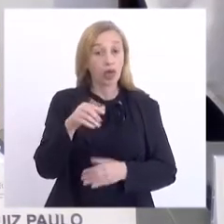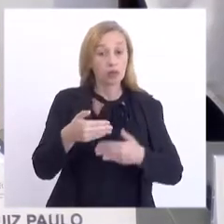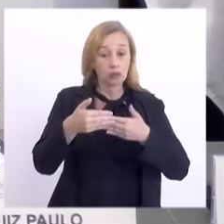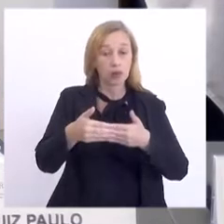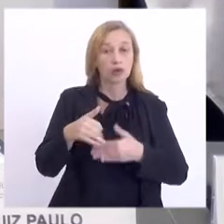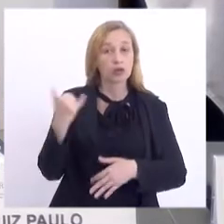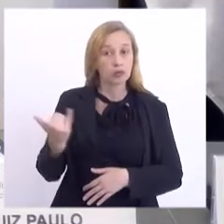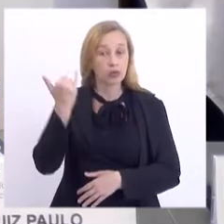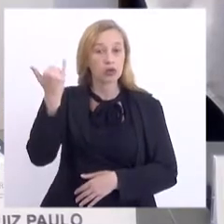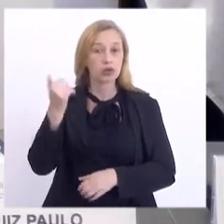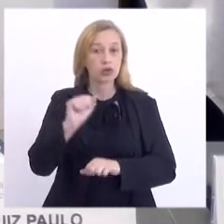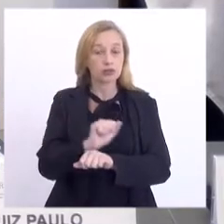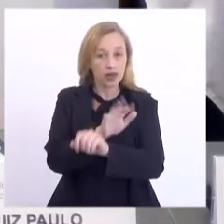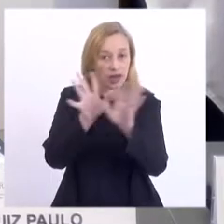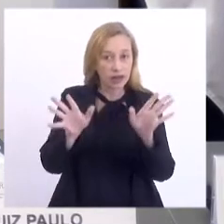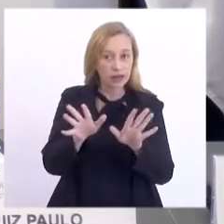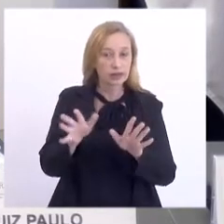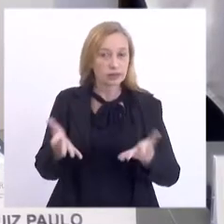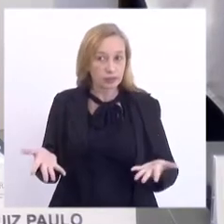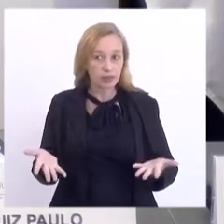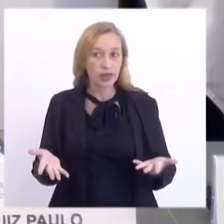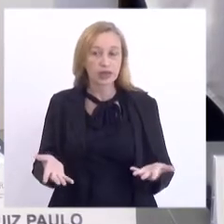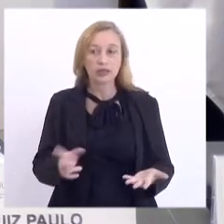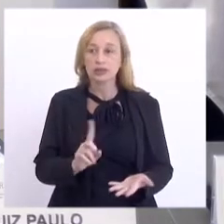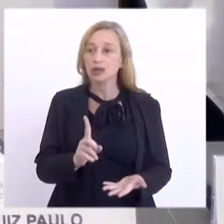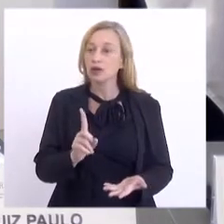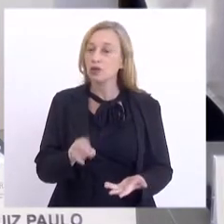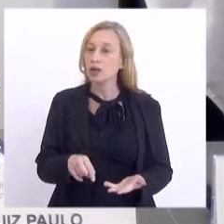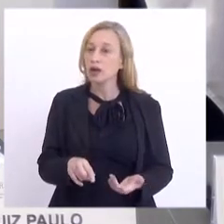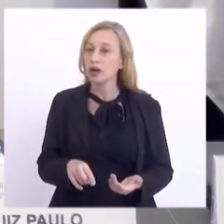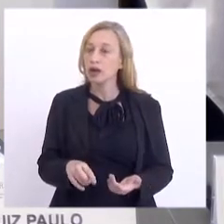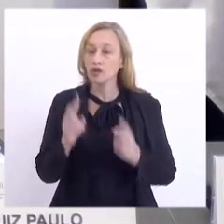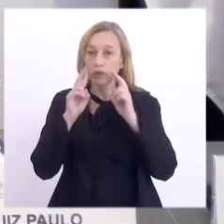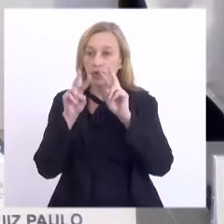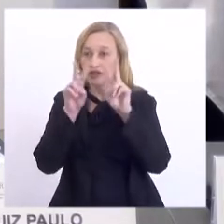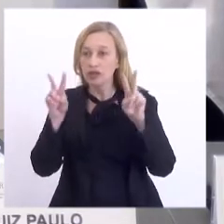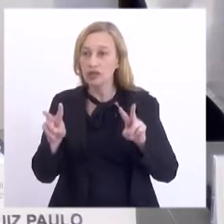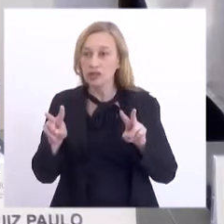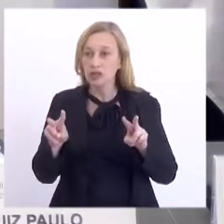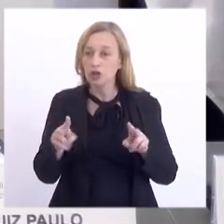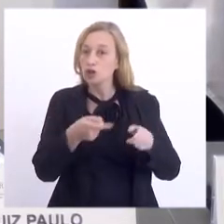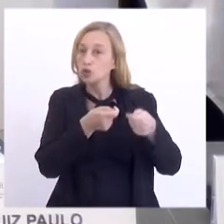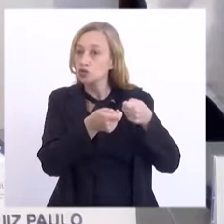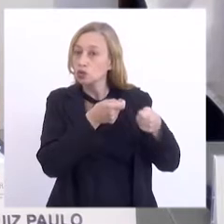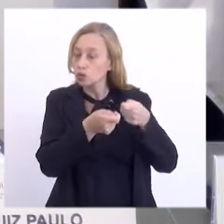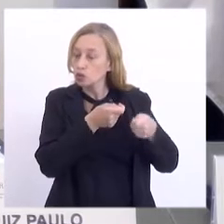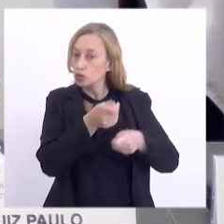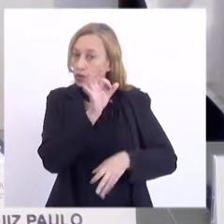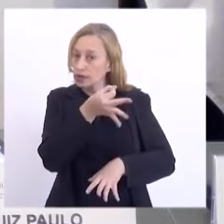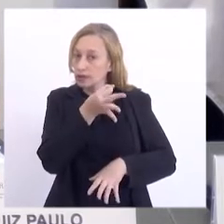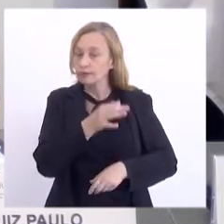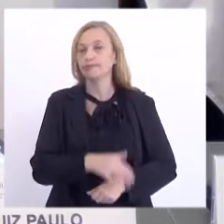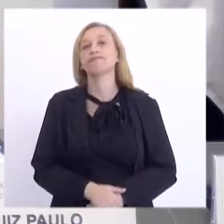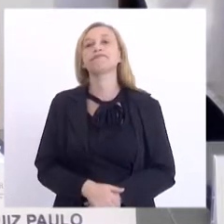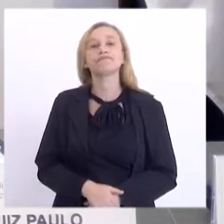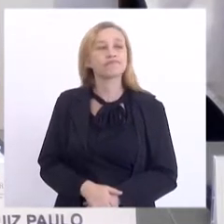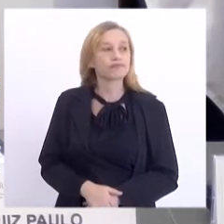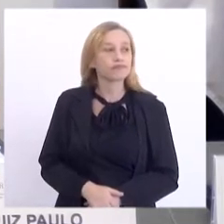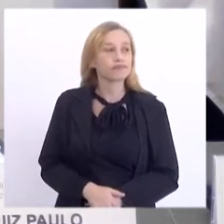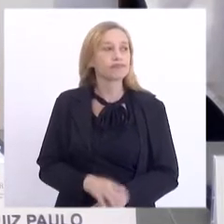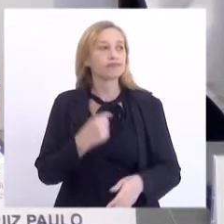importante para dar transparência mas não sou ponto de vista do controle especificamente